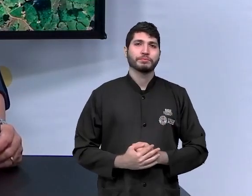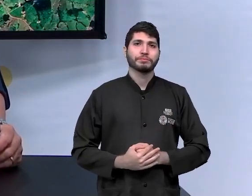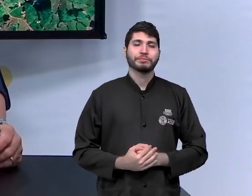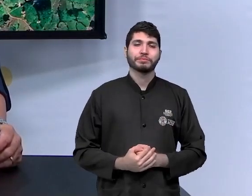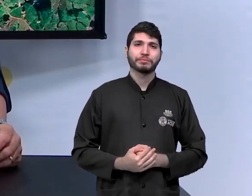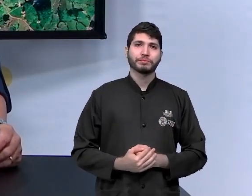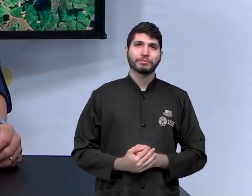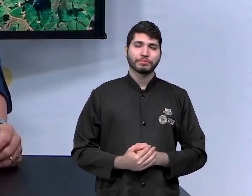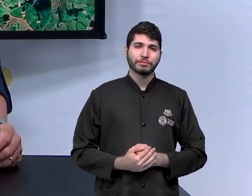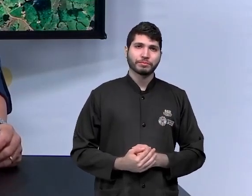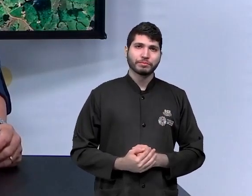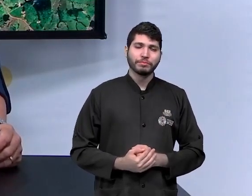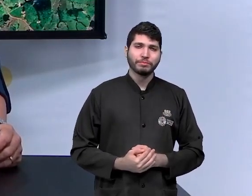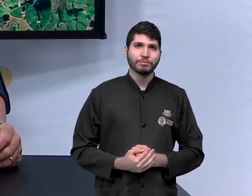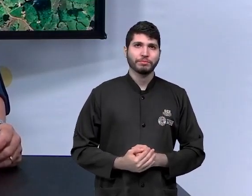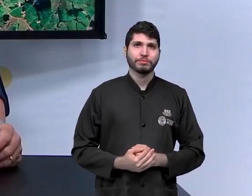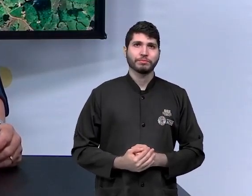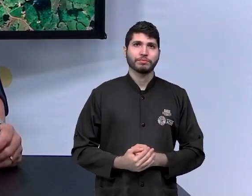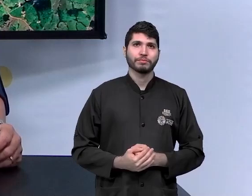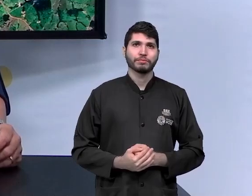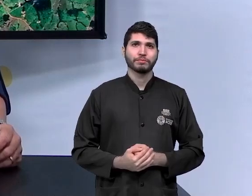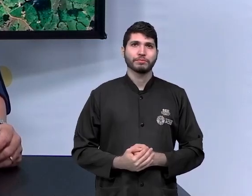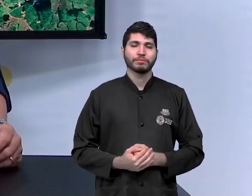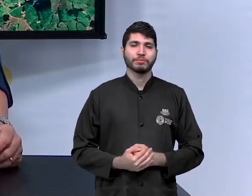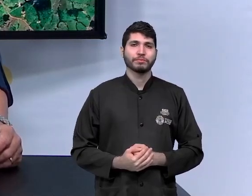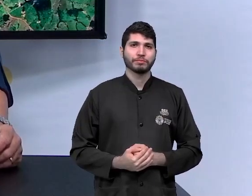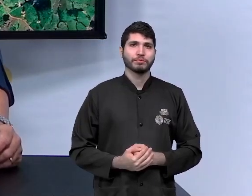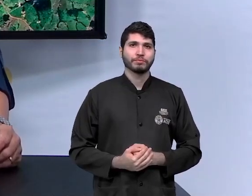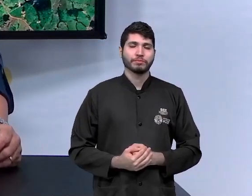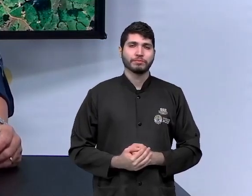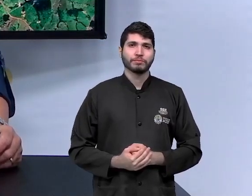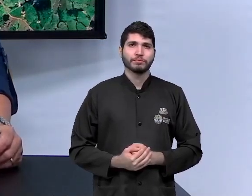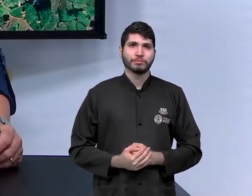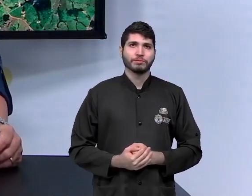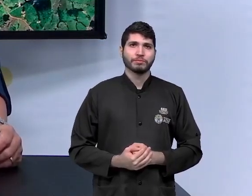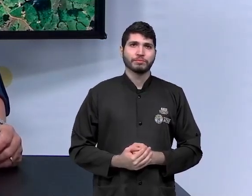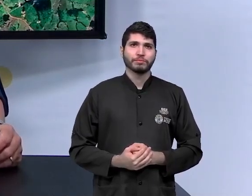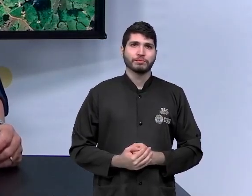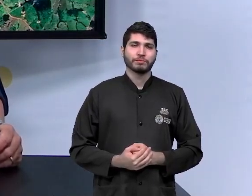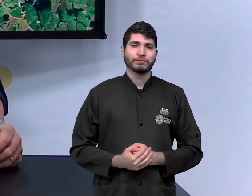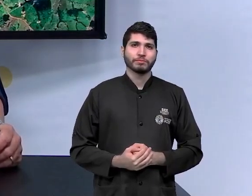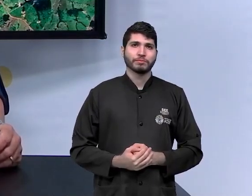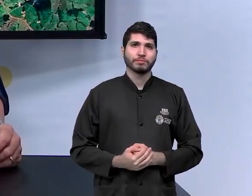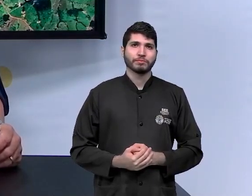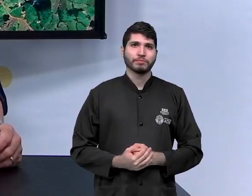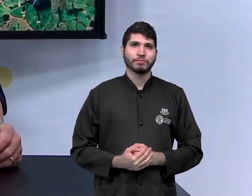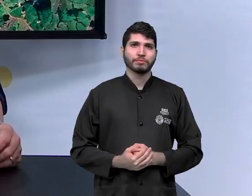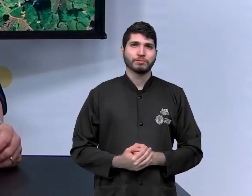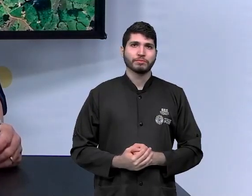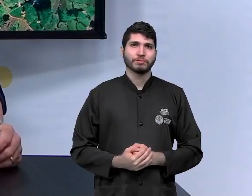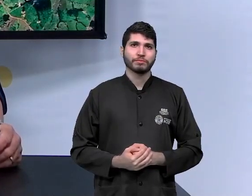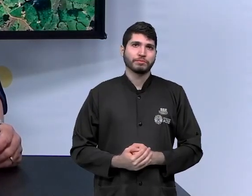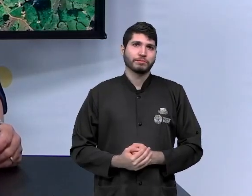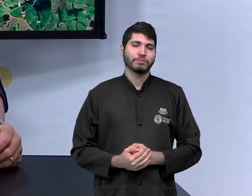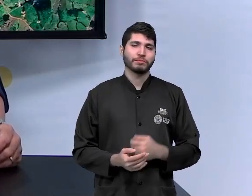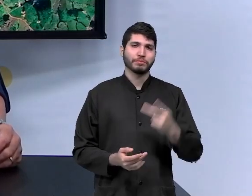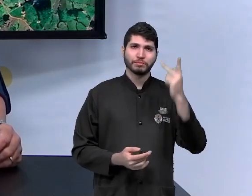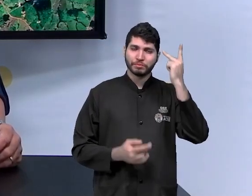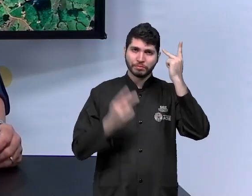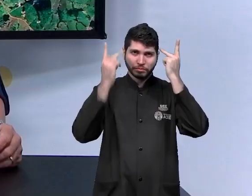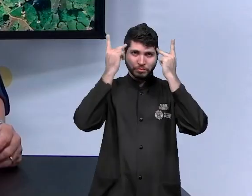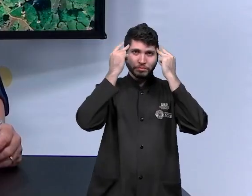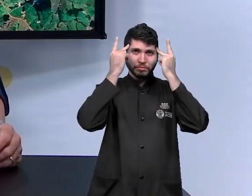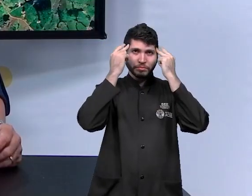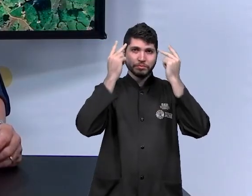tem o Spanish, né, que é a mistura do inglês com o espanhol, do inglês com o português. Esses fenômenos linguísticos ocorrem em região de fronteira. Por exemplo,